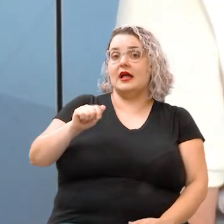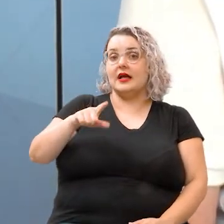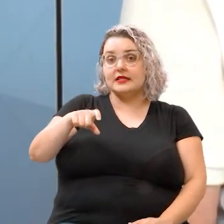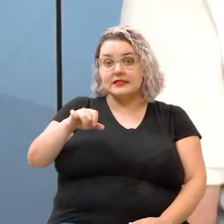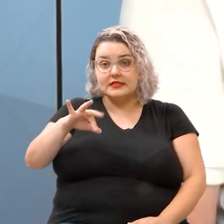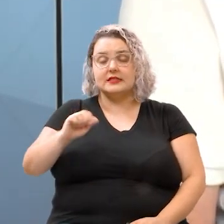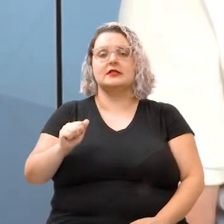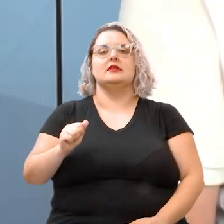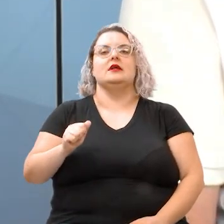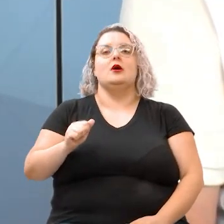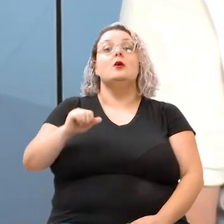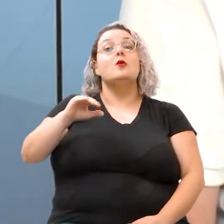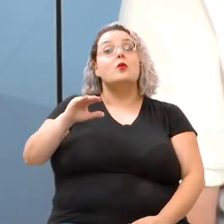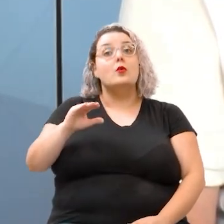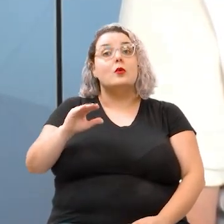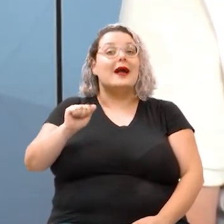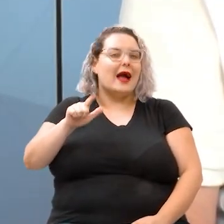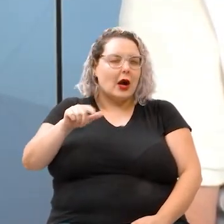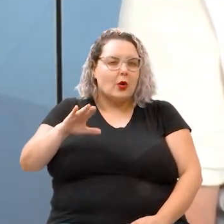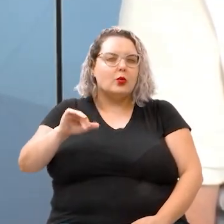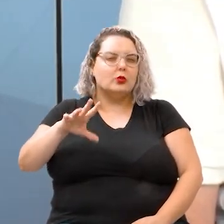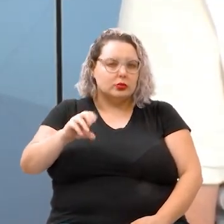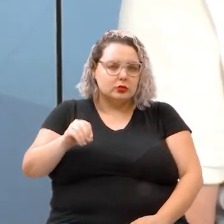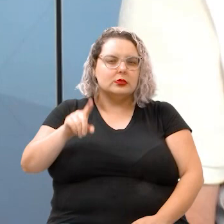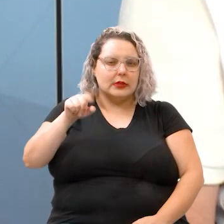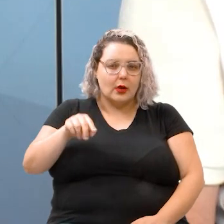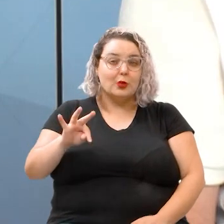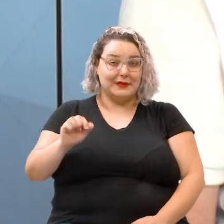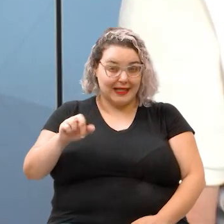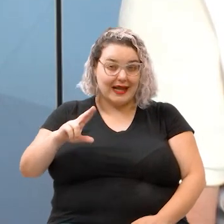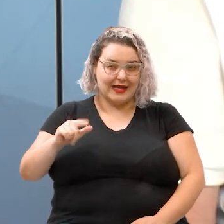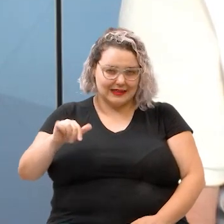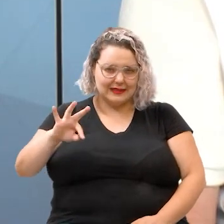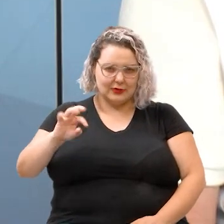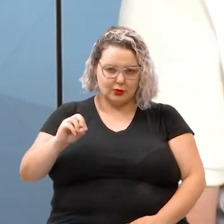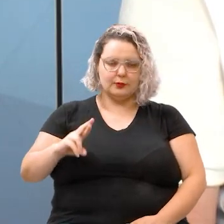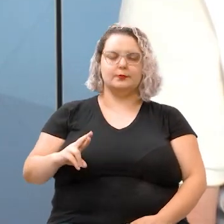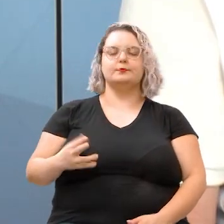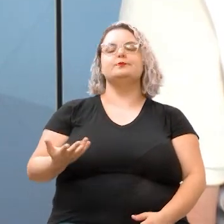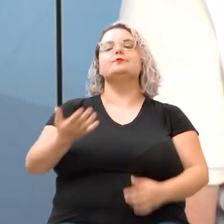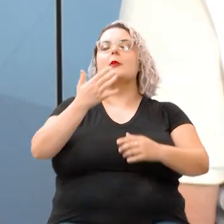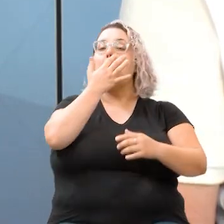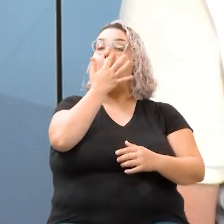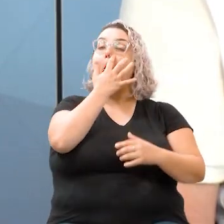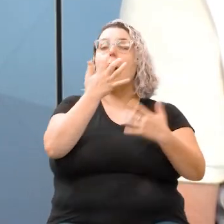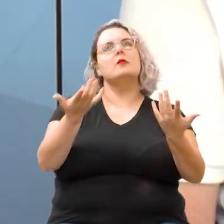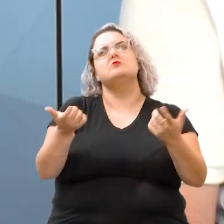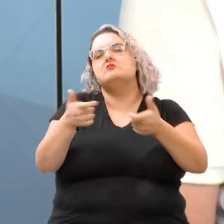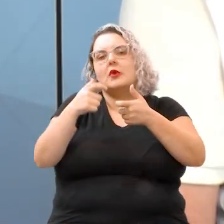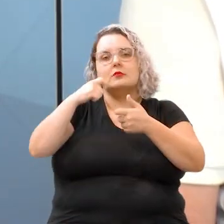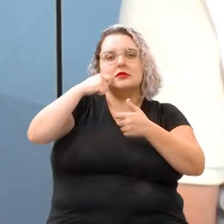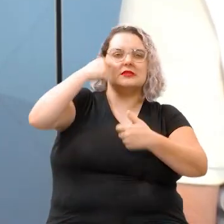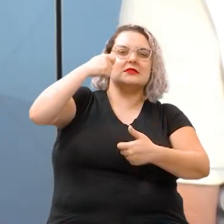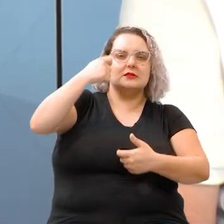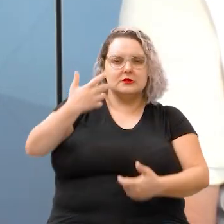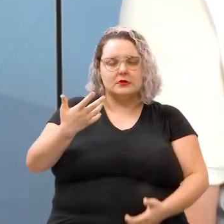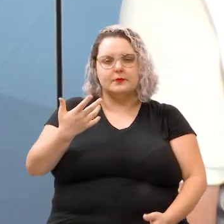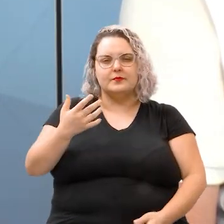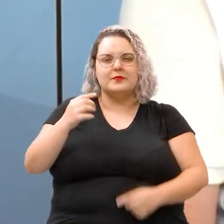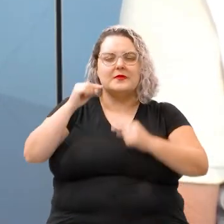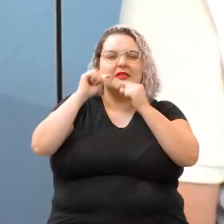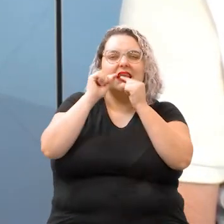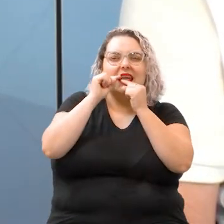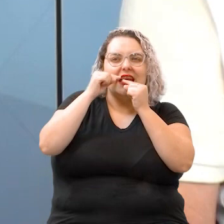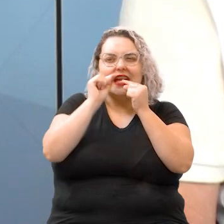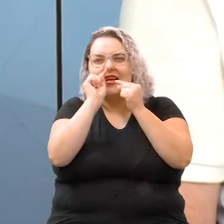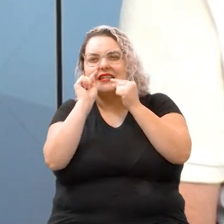tártaro, que é o cálculo dental, né? Algumas cirurgias de menos complexidade, né? Extração, às vezes quebrou um pedacinho